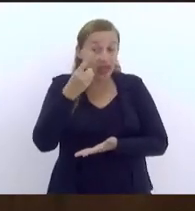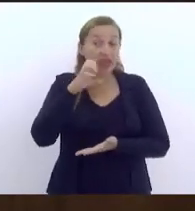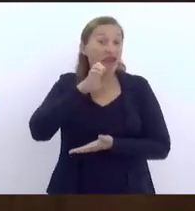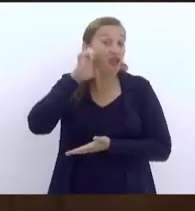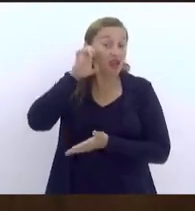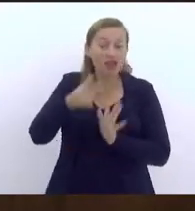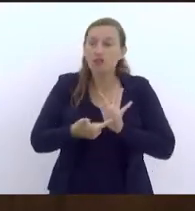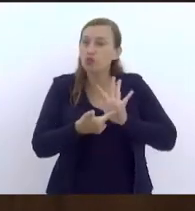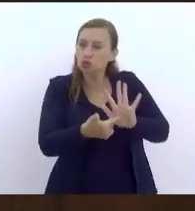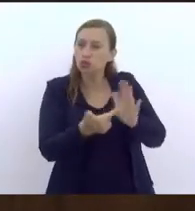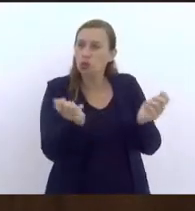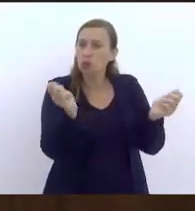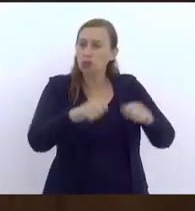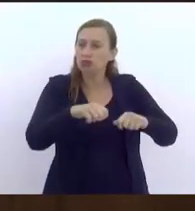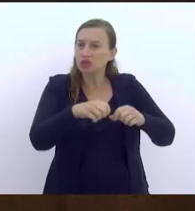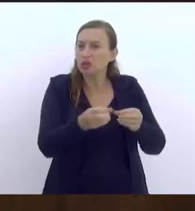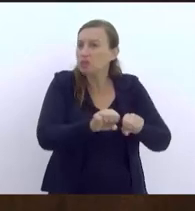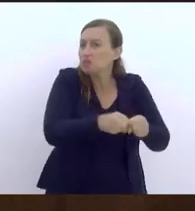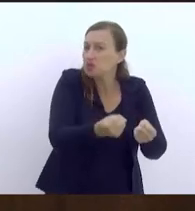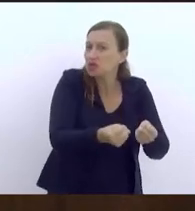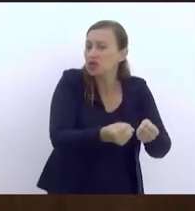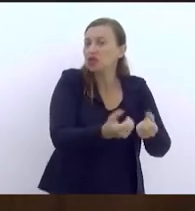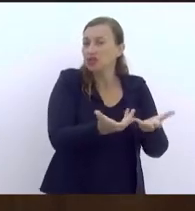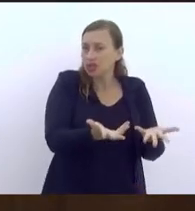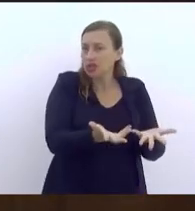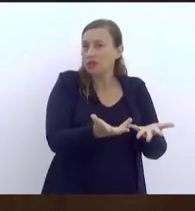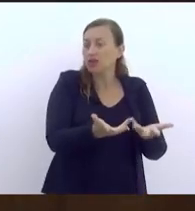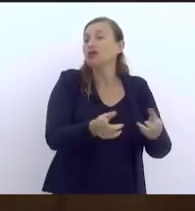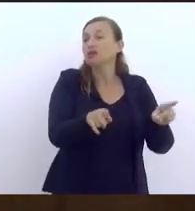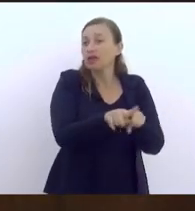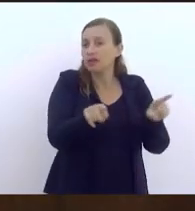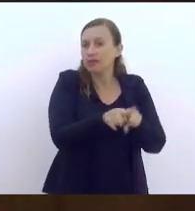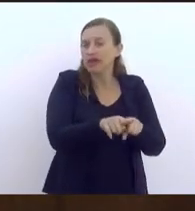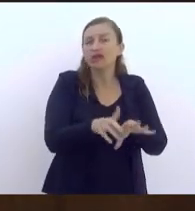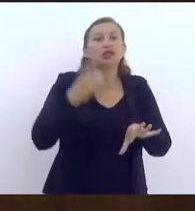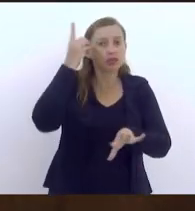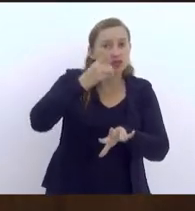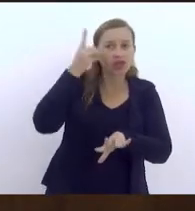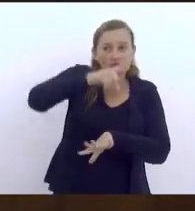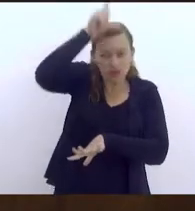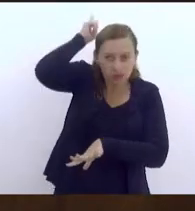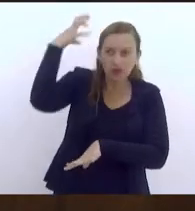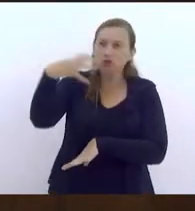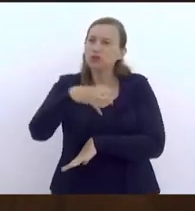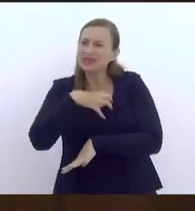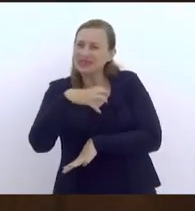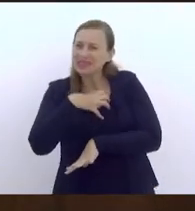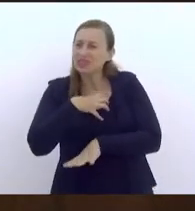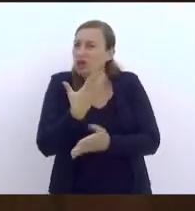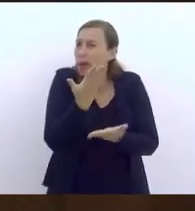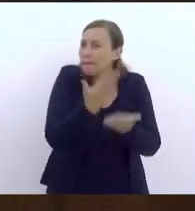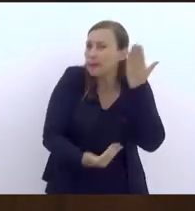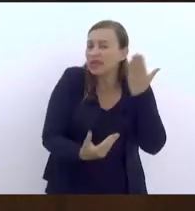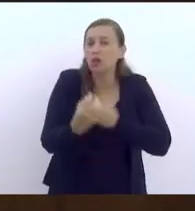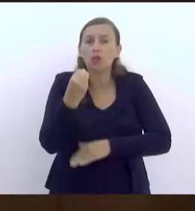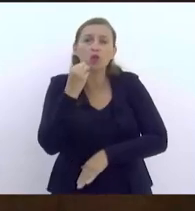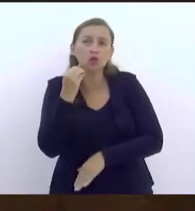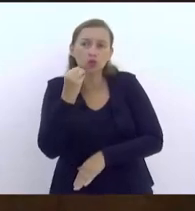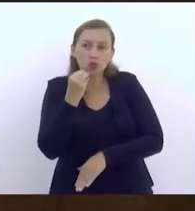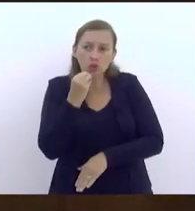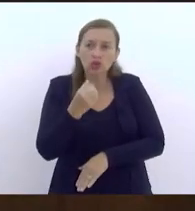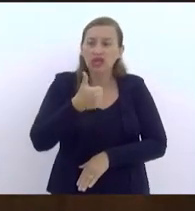apontou essa potencial prejudicabilidade, mas o que apontou o deputado Luiz Paulo, no sentido de haver a perda de oportunidade à luz